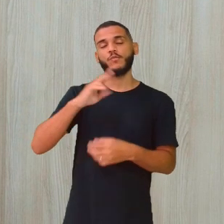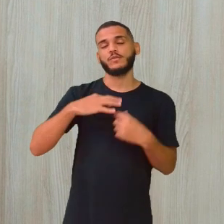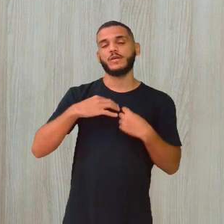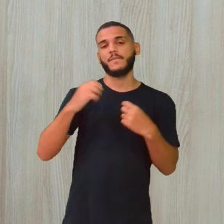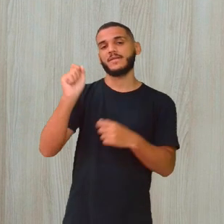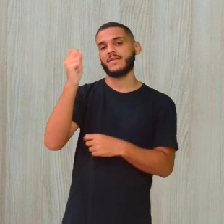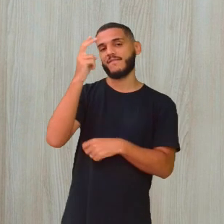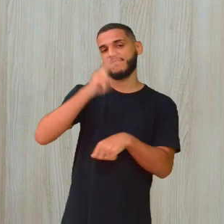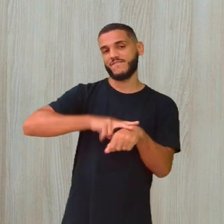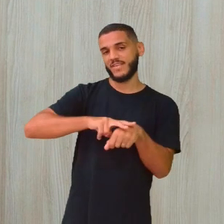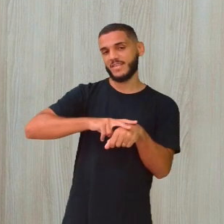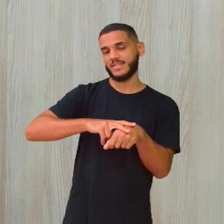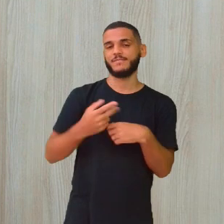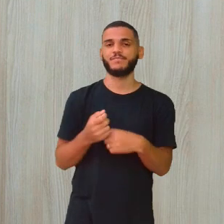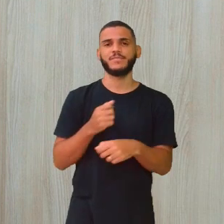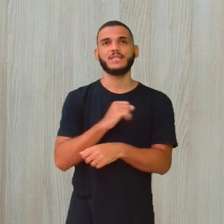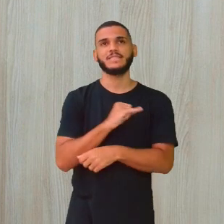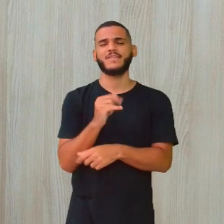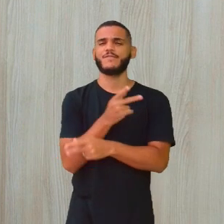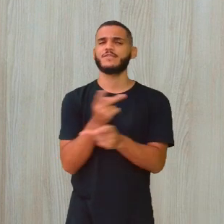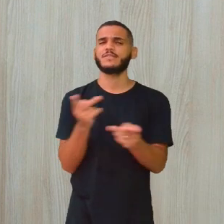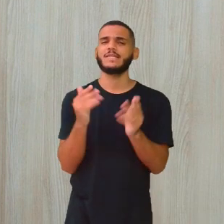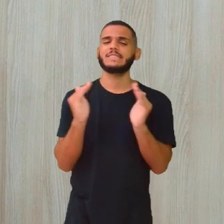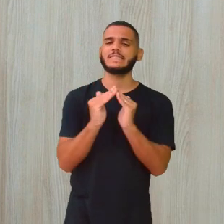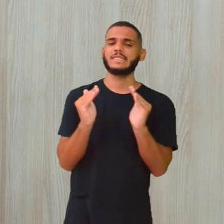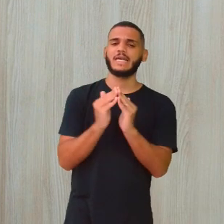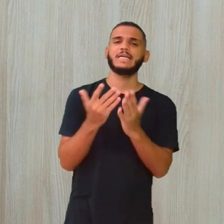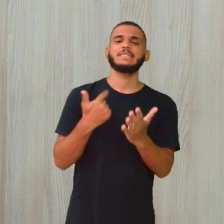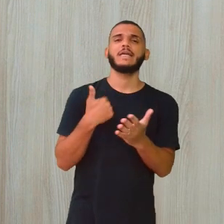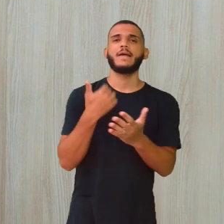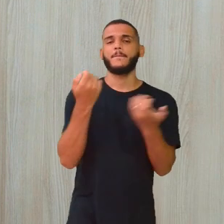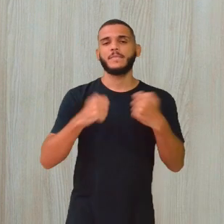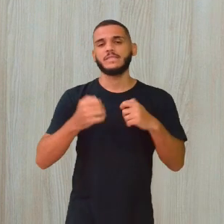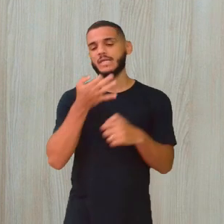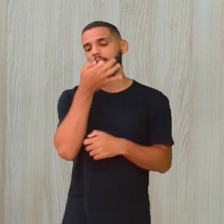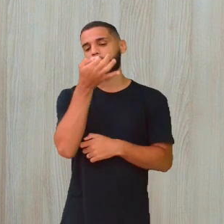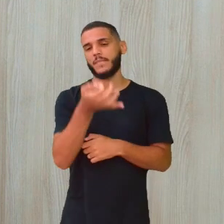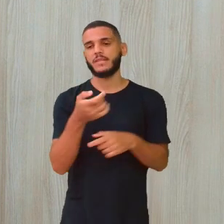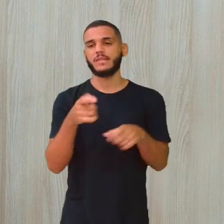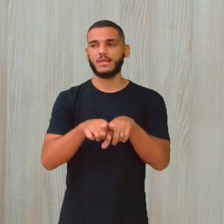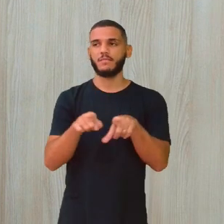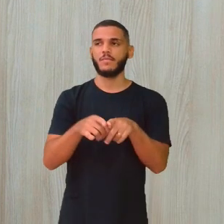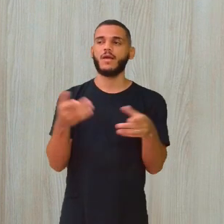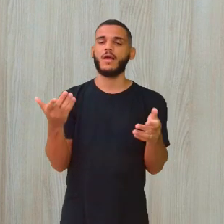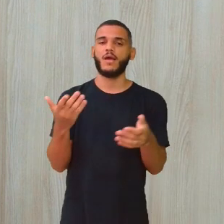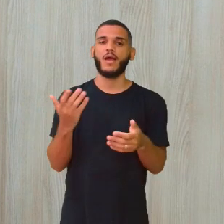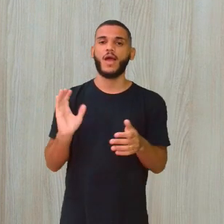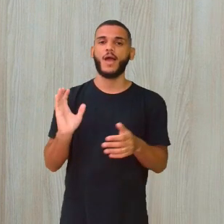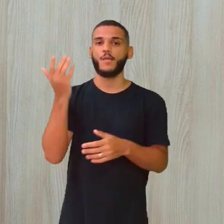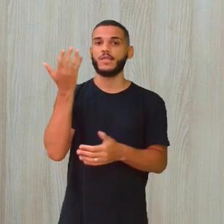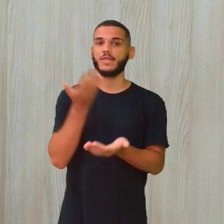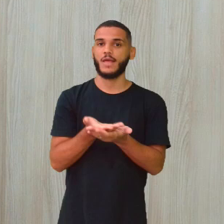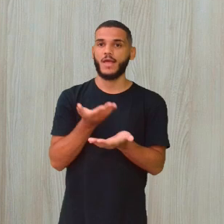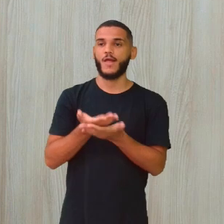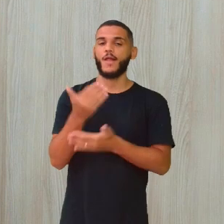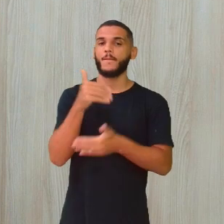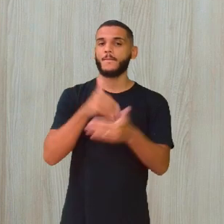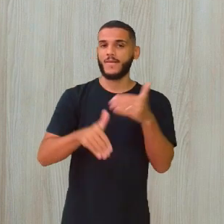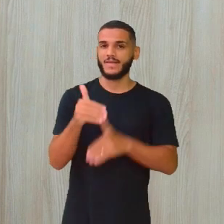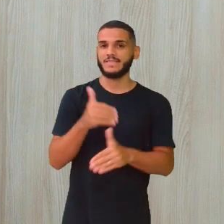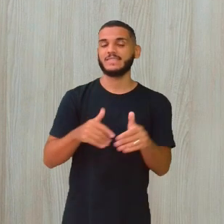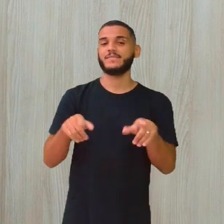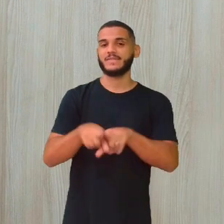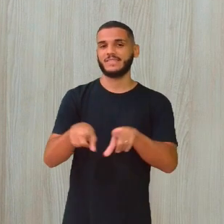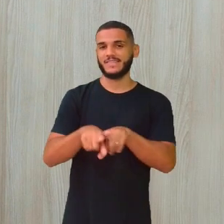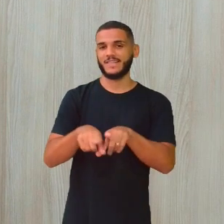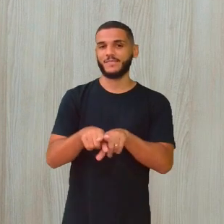blusa verde. Então, se você está aí em casa e quer comentar e conversar com a gente enquanto a aula acontece, participa lá no chat e também